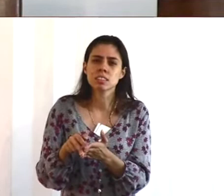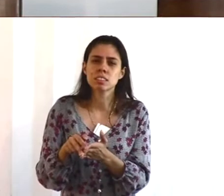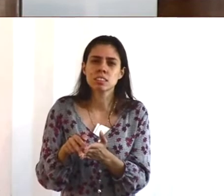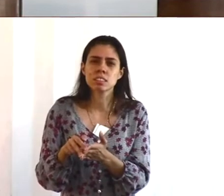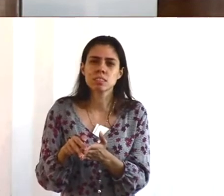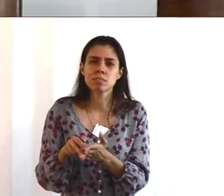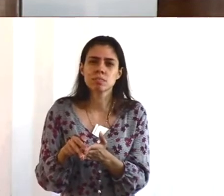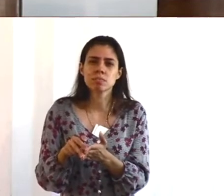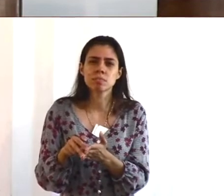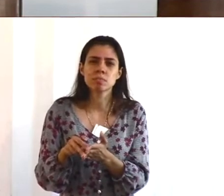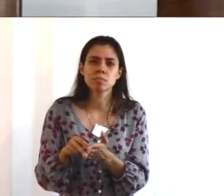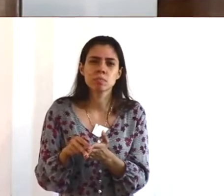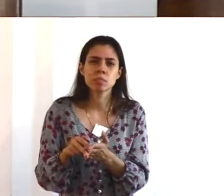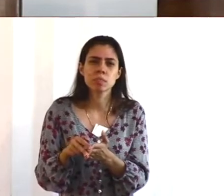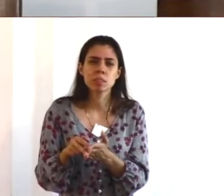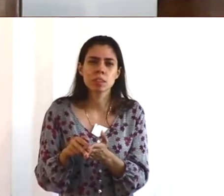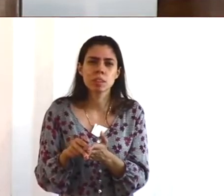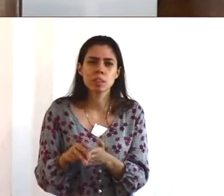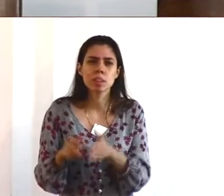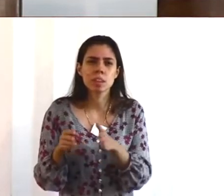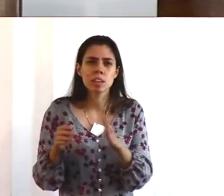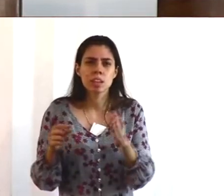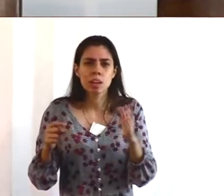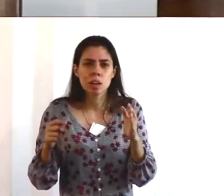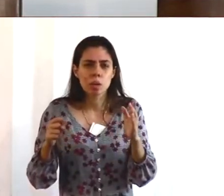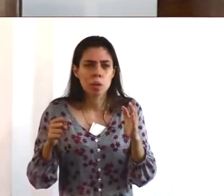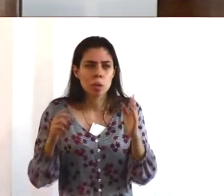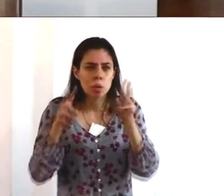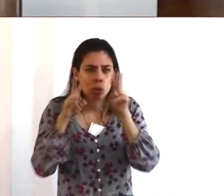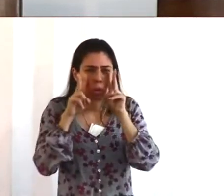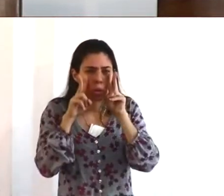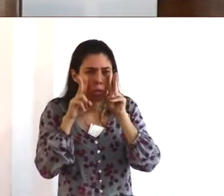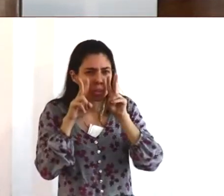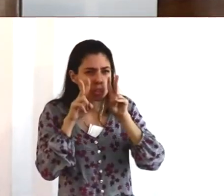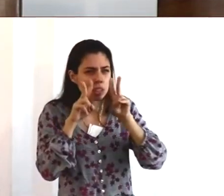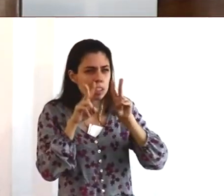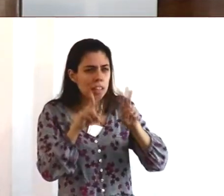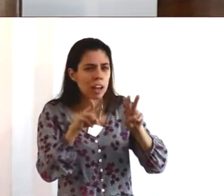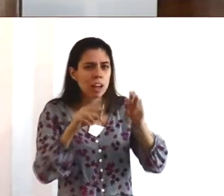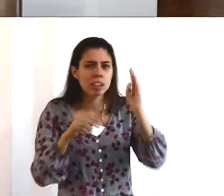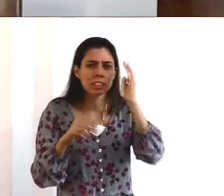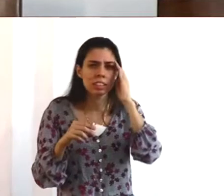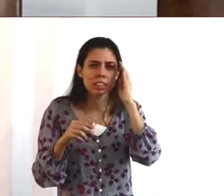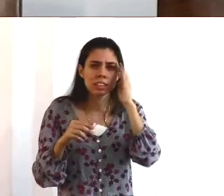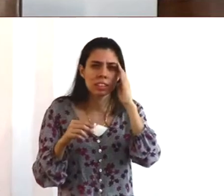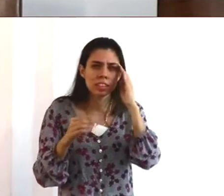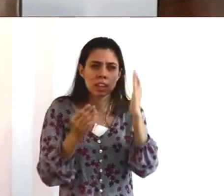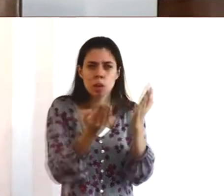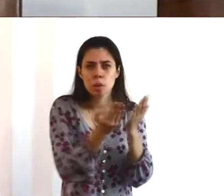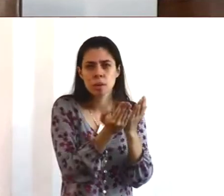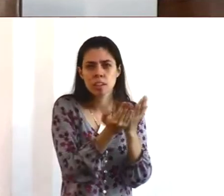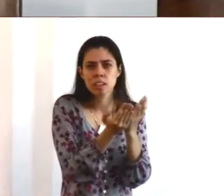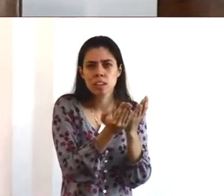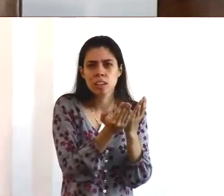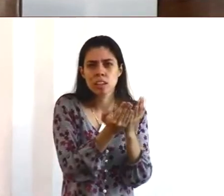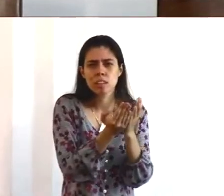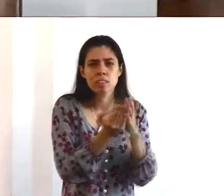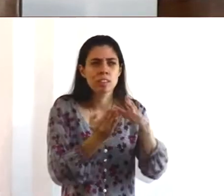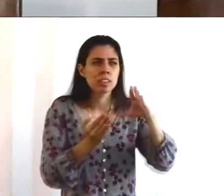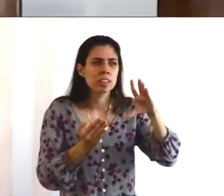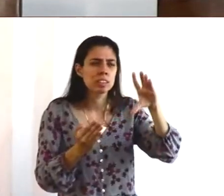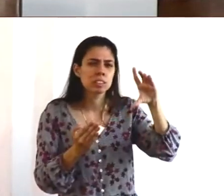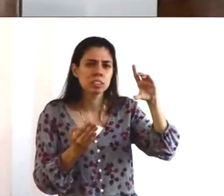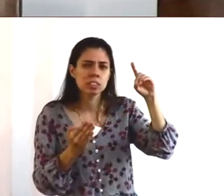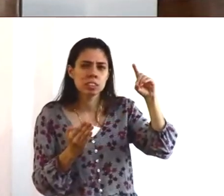para dentro daquilo que a Escritura nos dá, como emoções que glorifiquem ao Senhor.